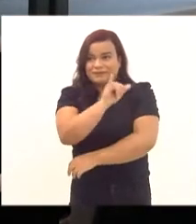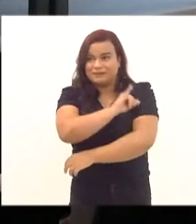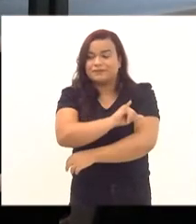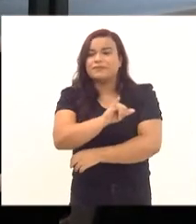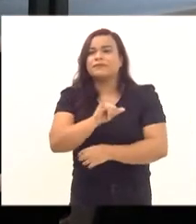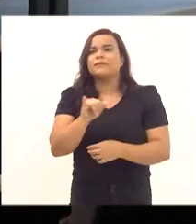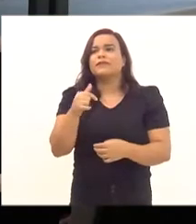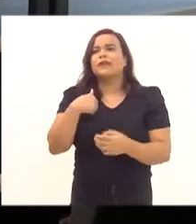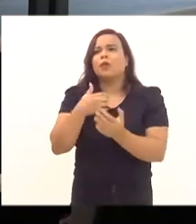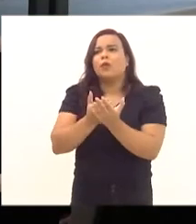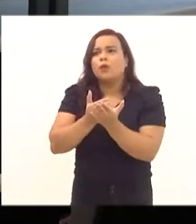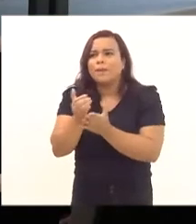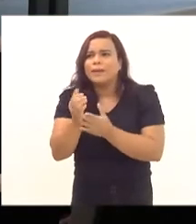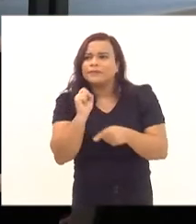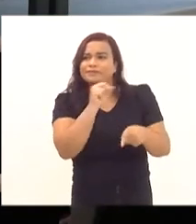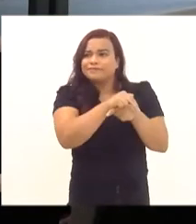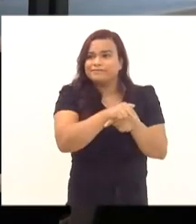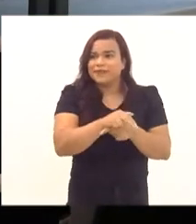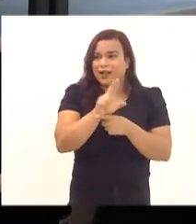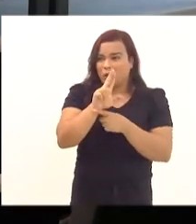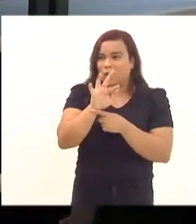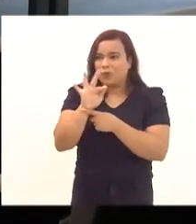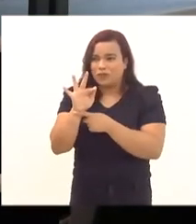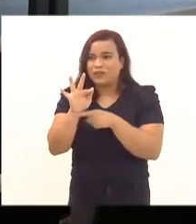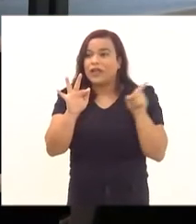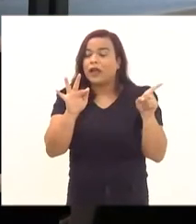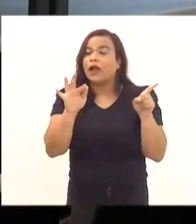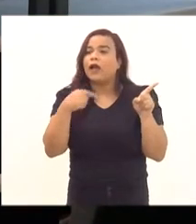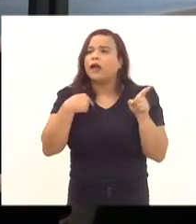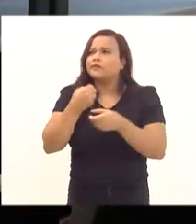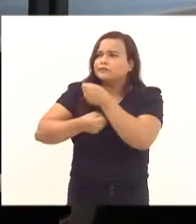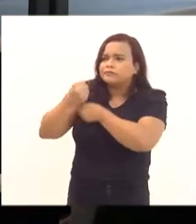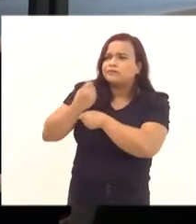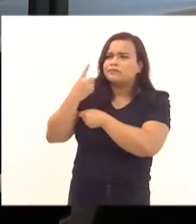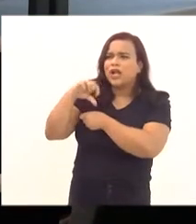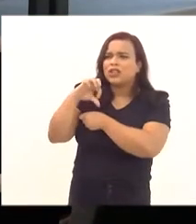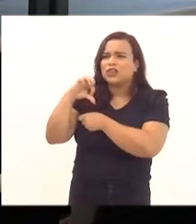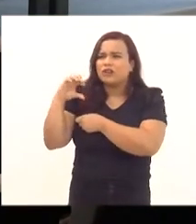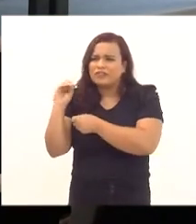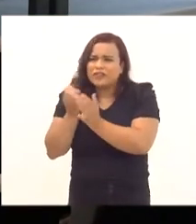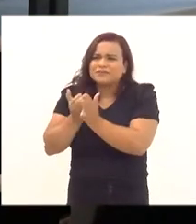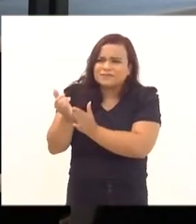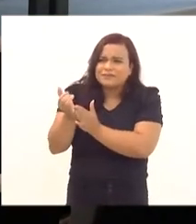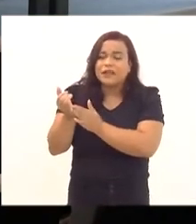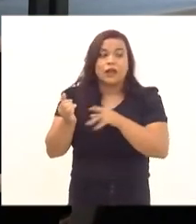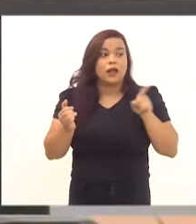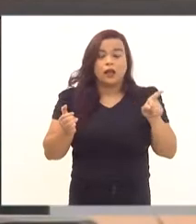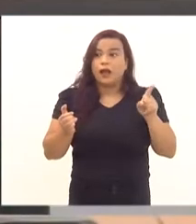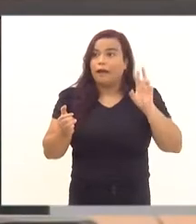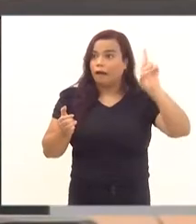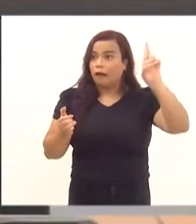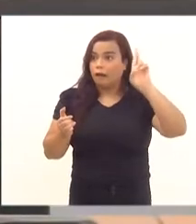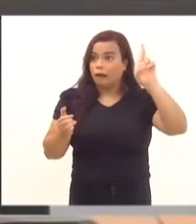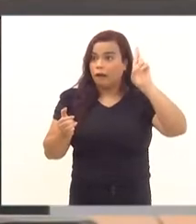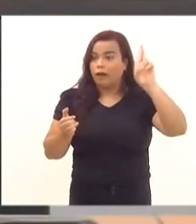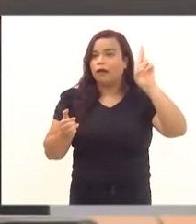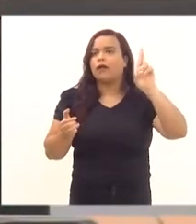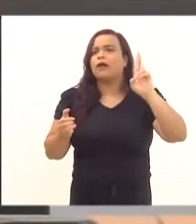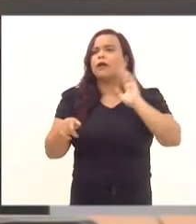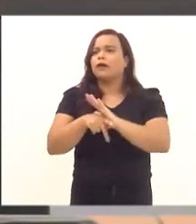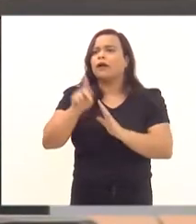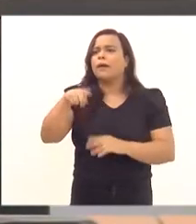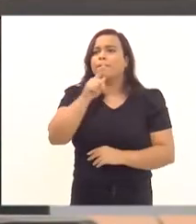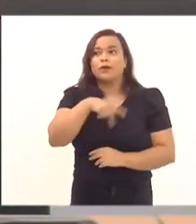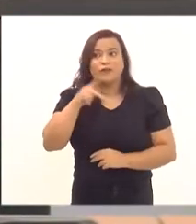eram início dos anos 90 e na Reitoria e estavam Professor at Dirigir à